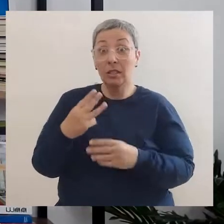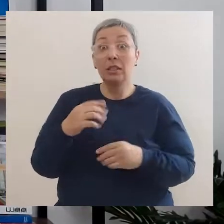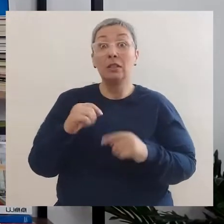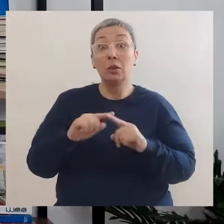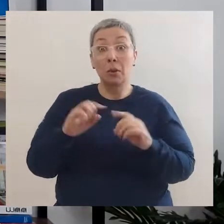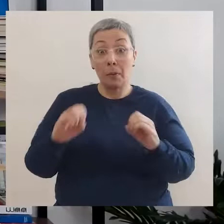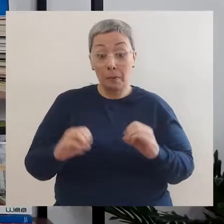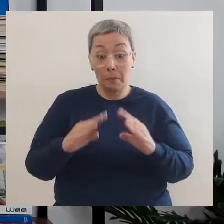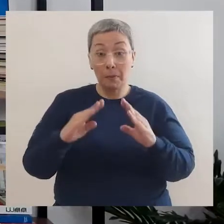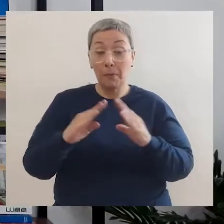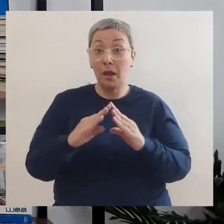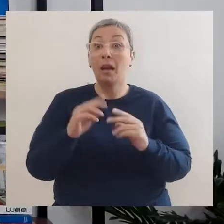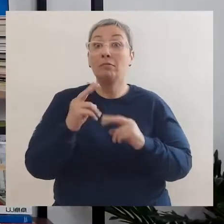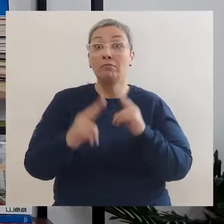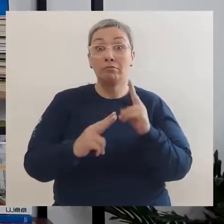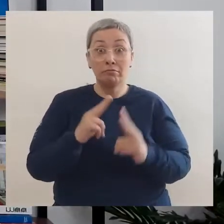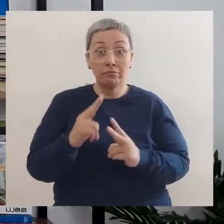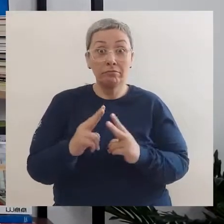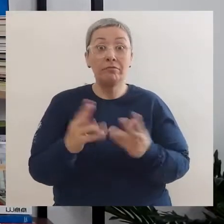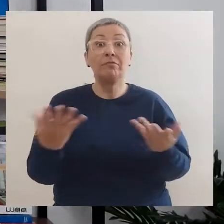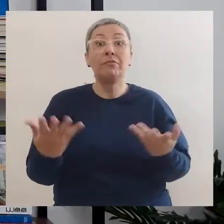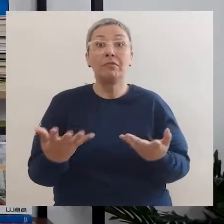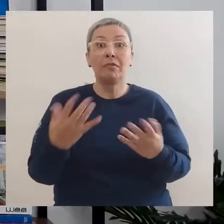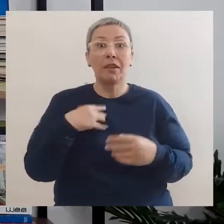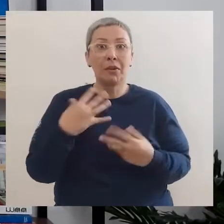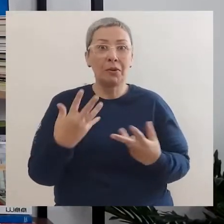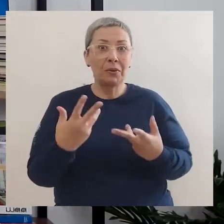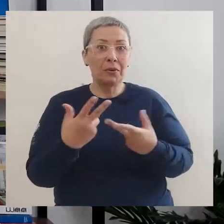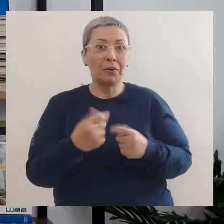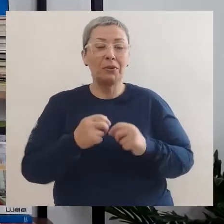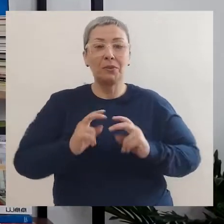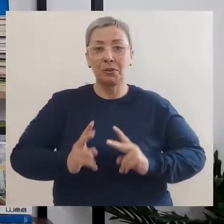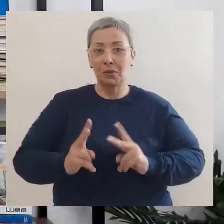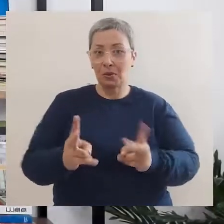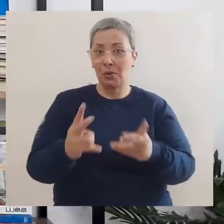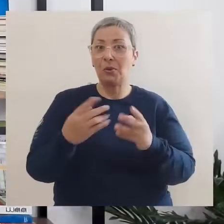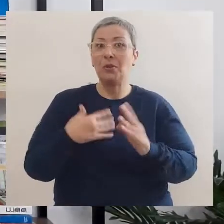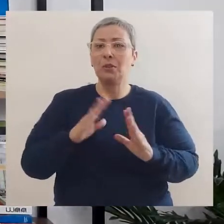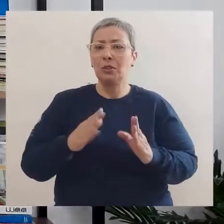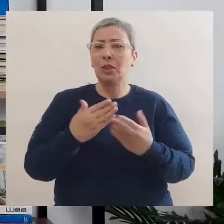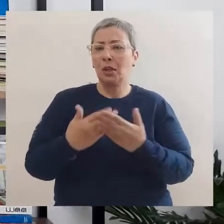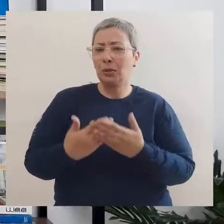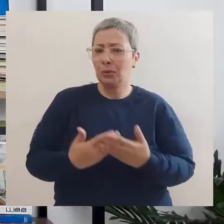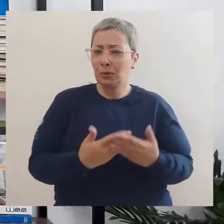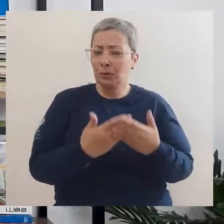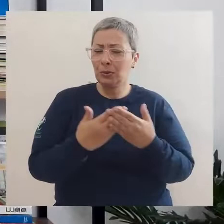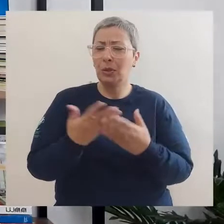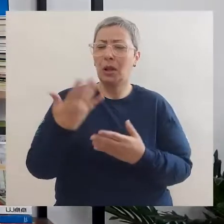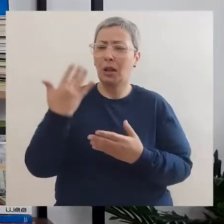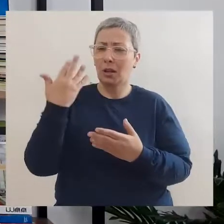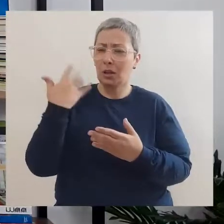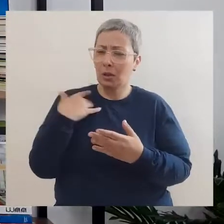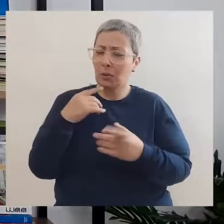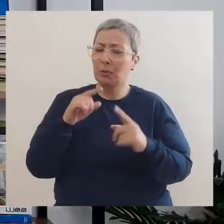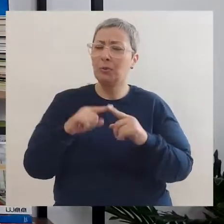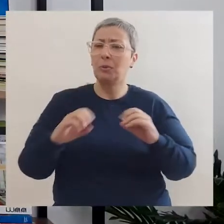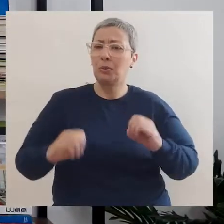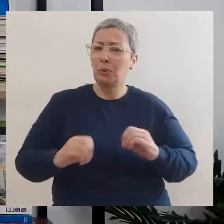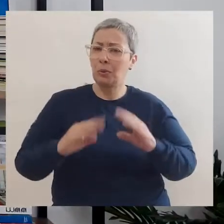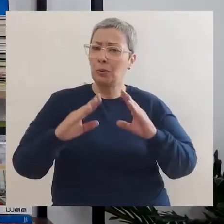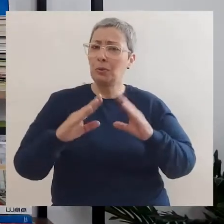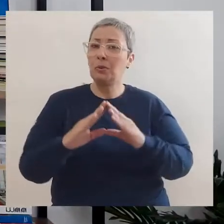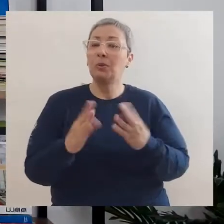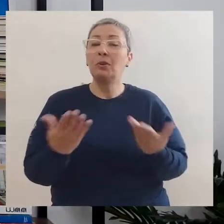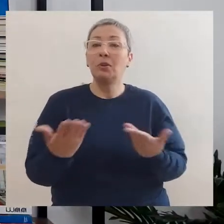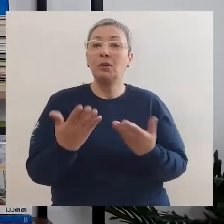terceiro programa deste bimestre. Olha que maravilha! E dando continuidade ao que nós já vimos, né, anteriormente nos